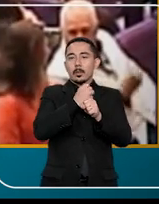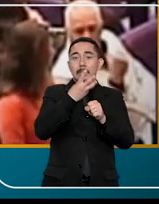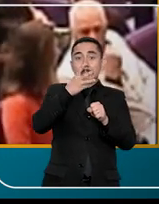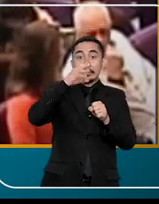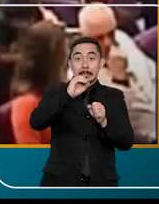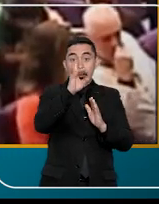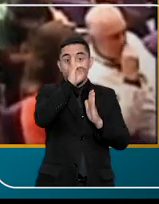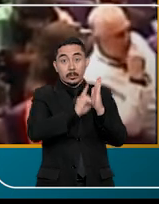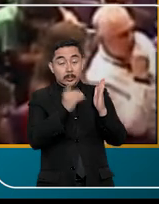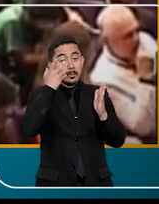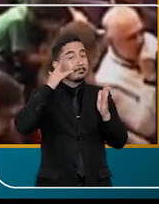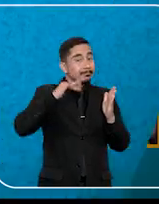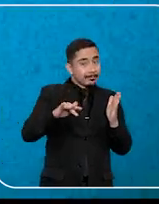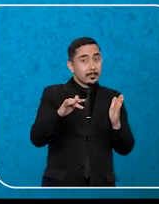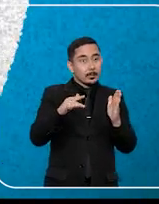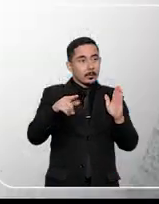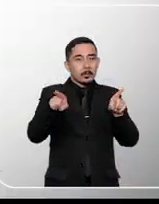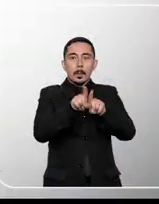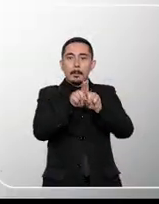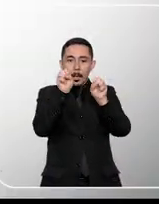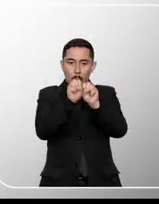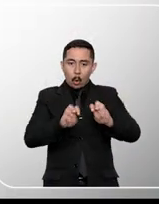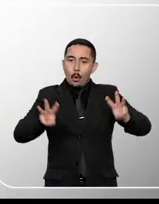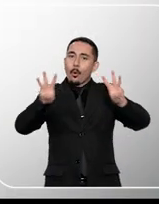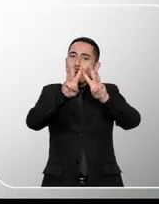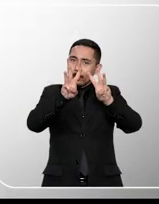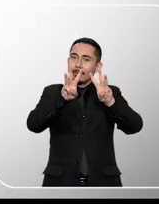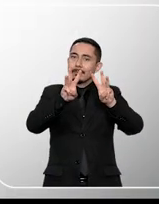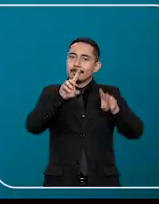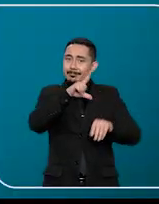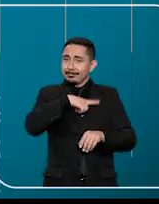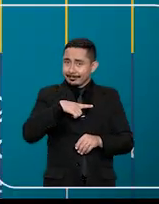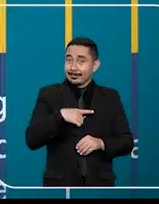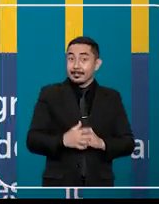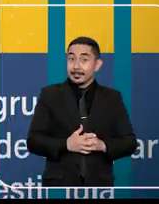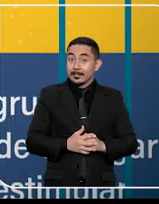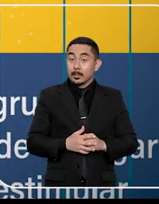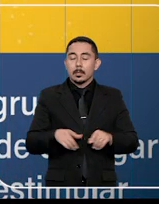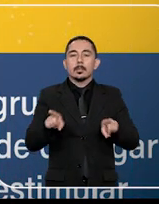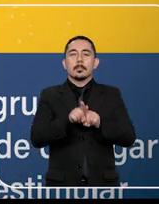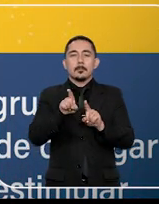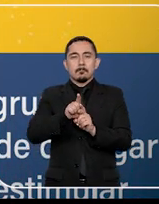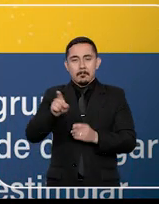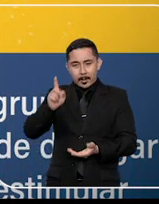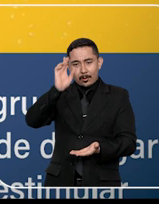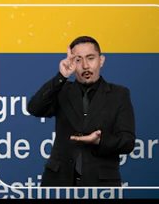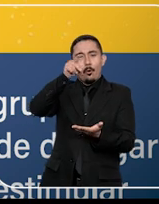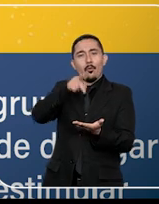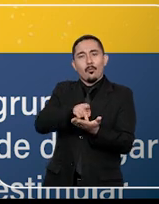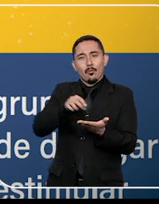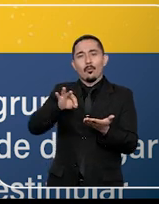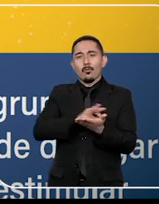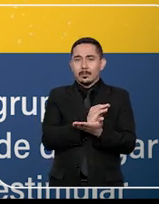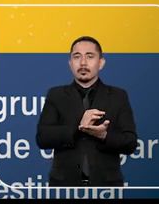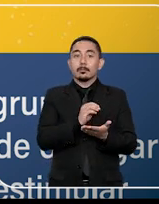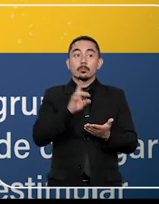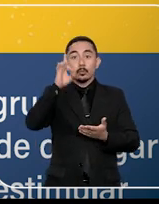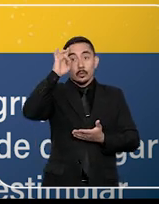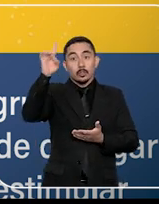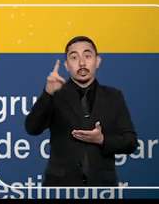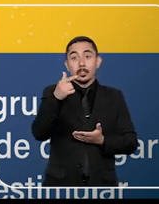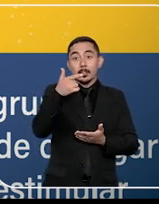Convenção sobre os Direitos da Criança da Organização das Nações Unidas e foi oficialmente instituída em junho